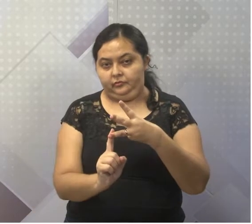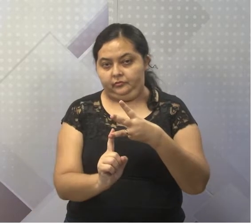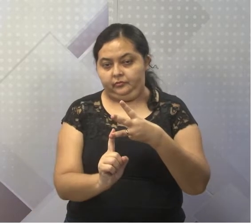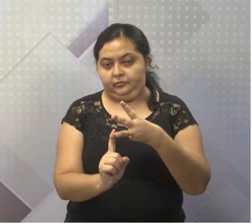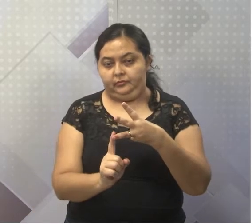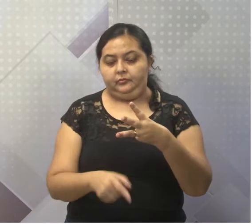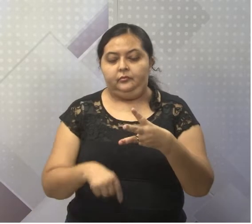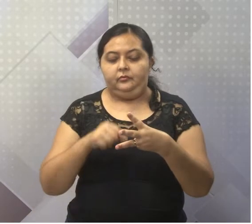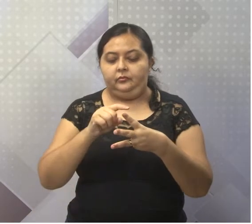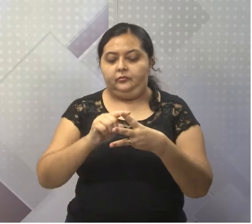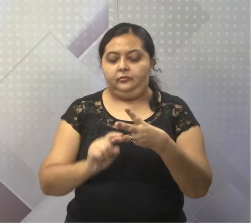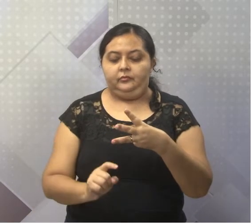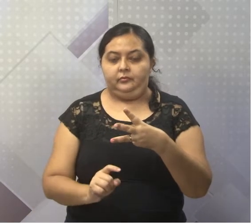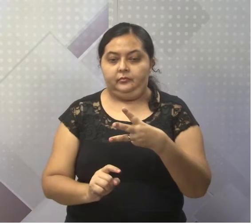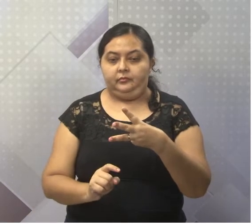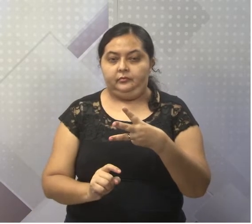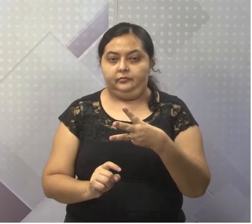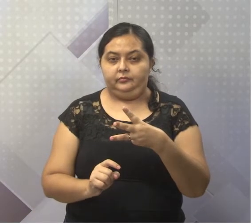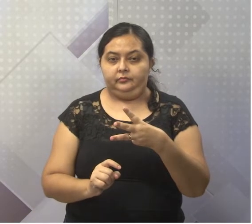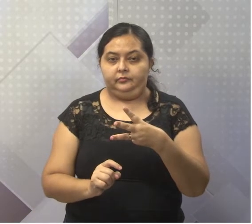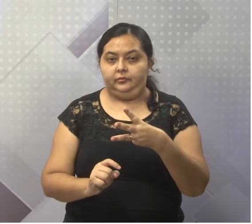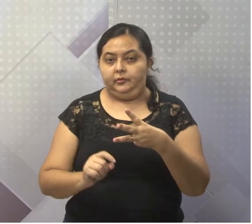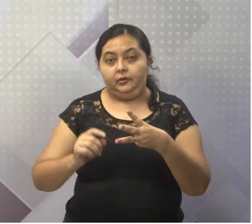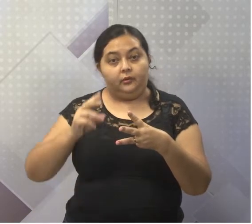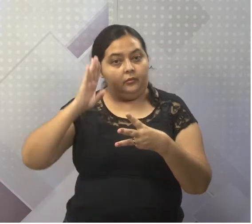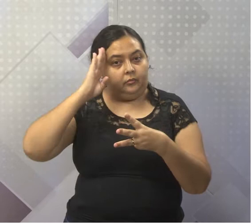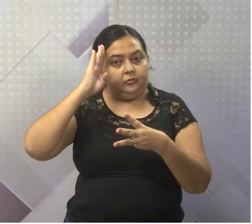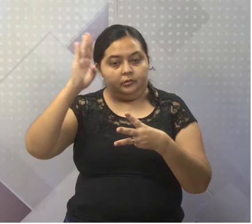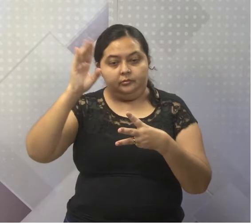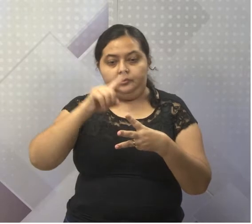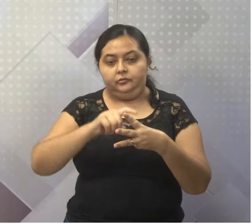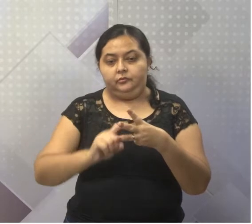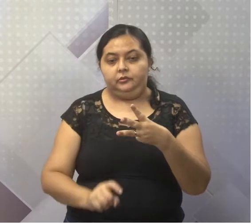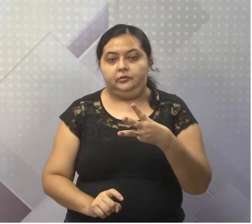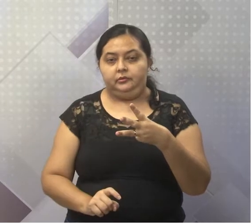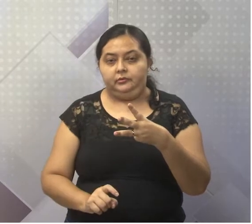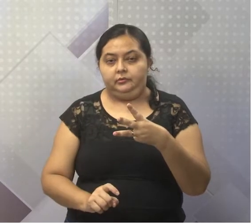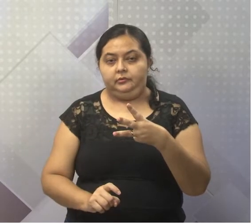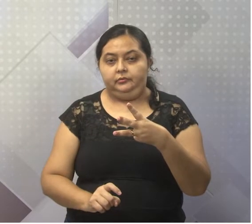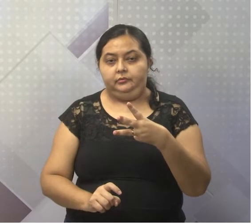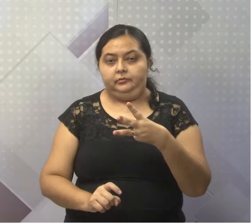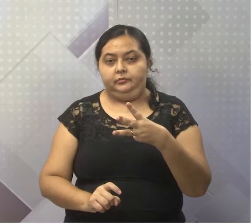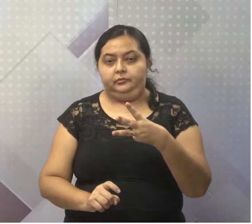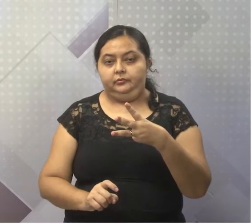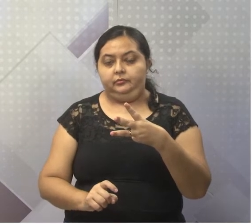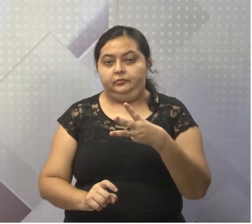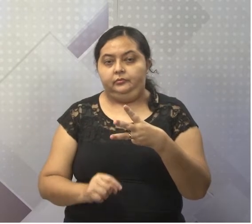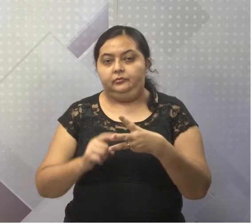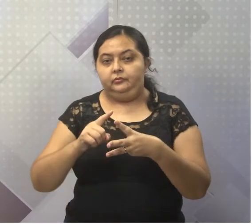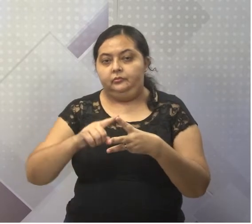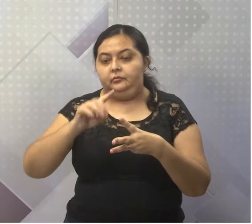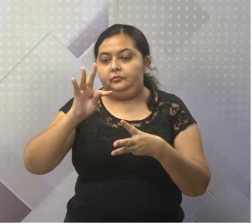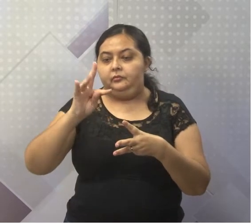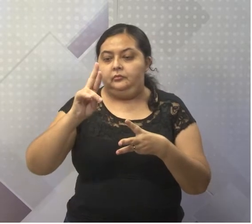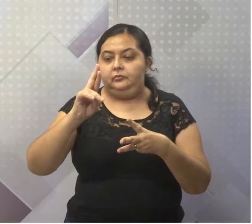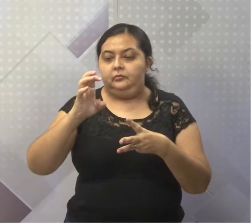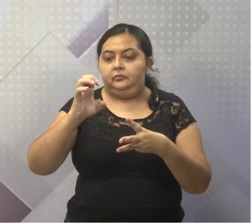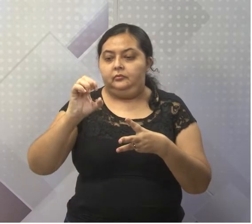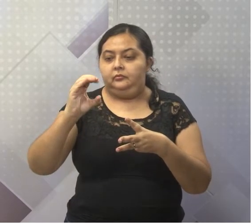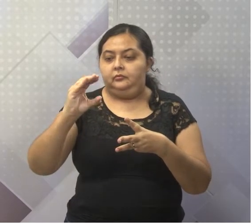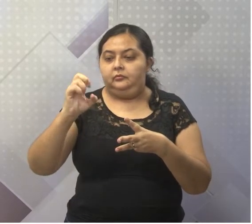Então olha sol é esses são os temas principais observa aqui no no slide acrescento